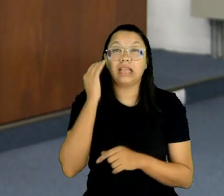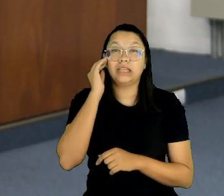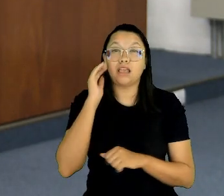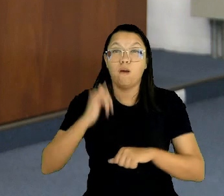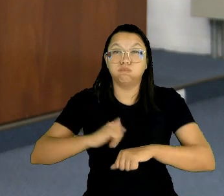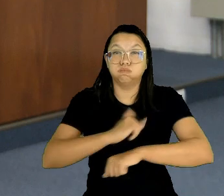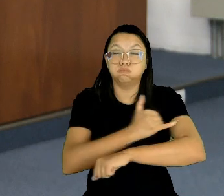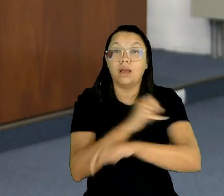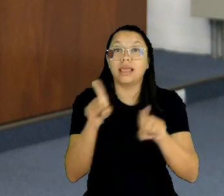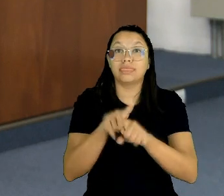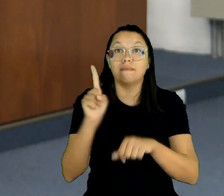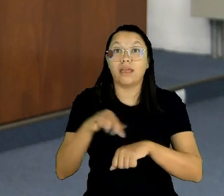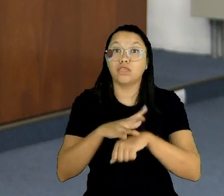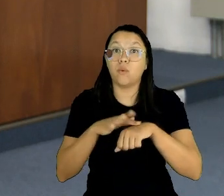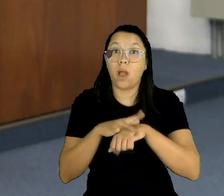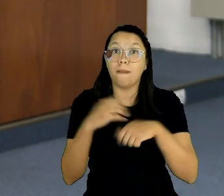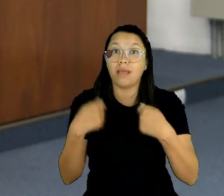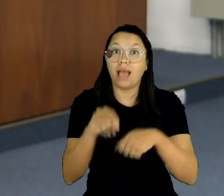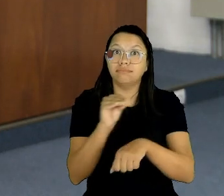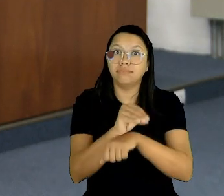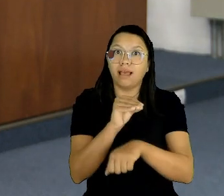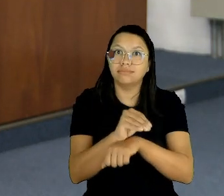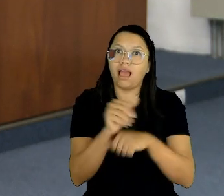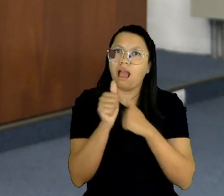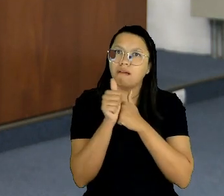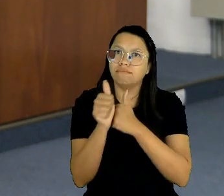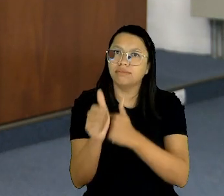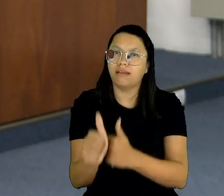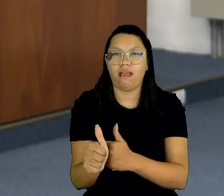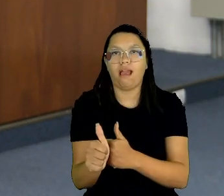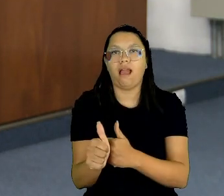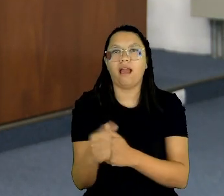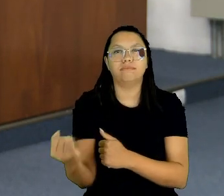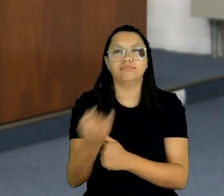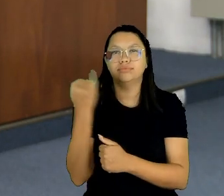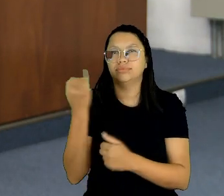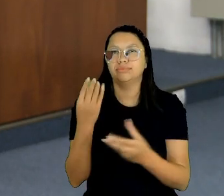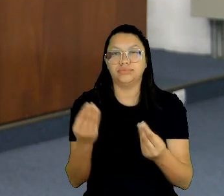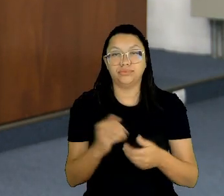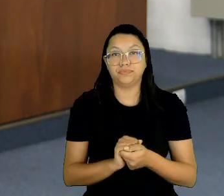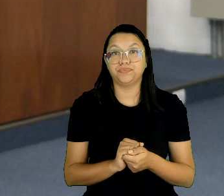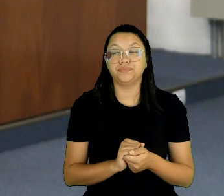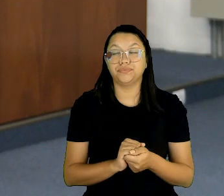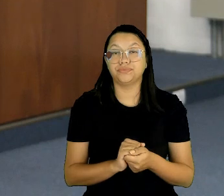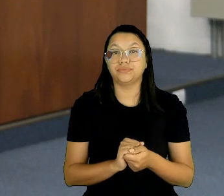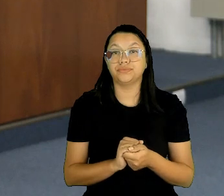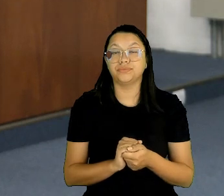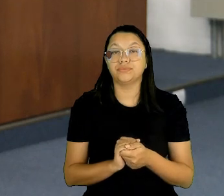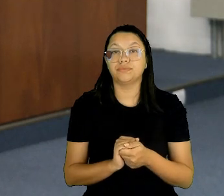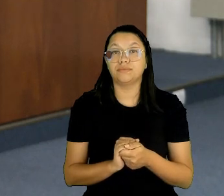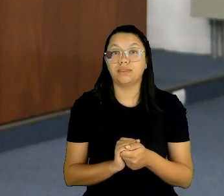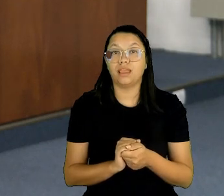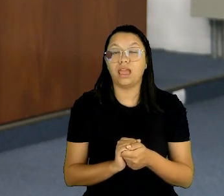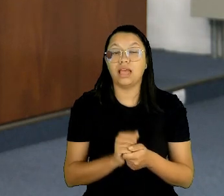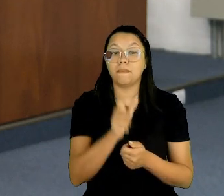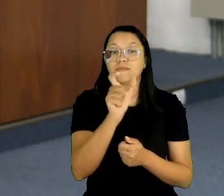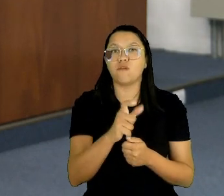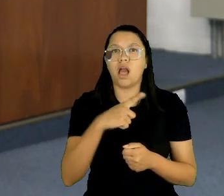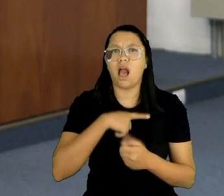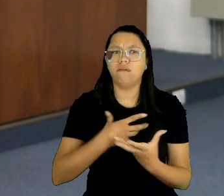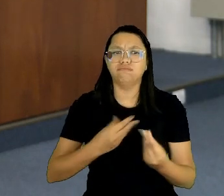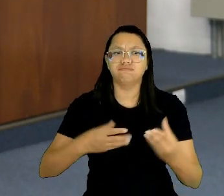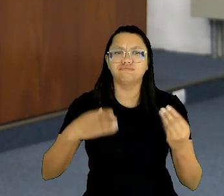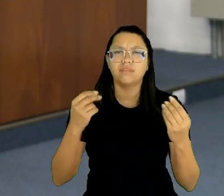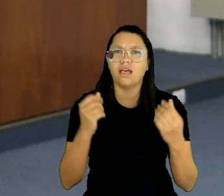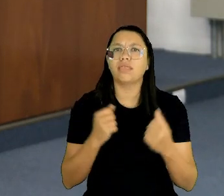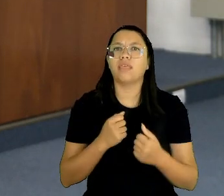gente entender que a obesidade também é uma doença que precisa ser tratada e acompanhada é extremamente importante. E o paciente que tem